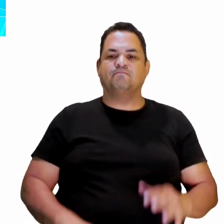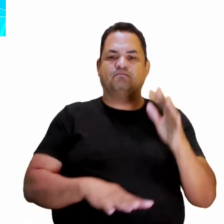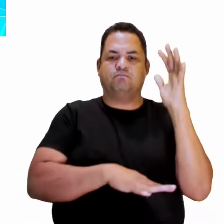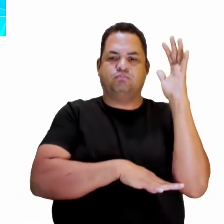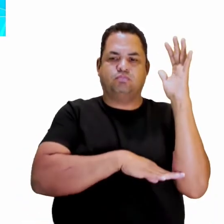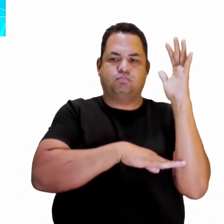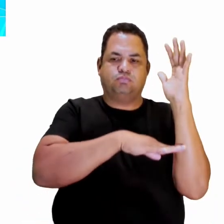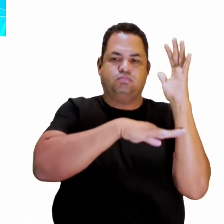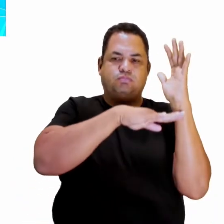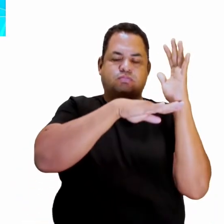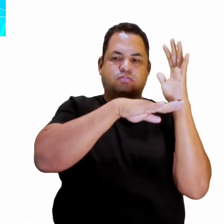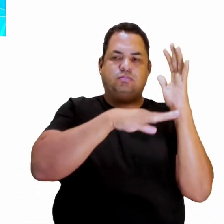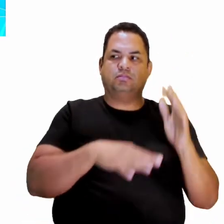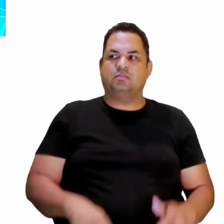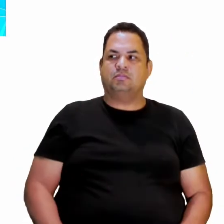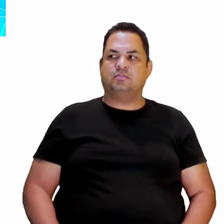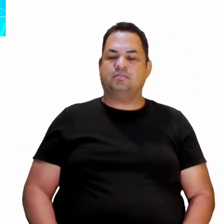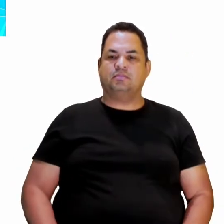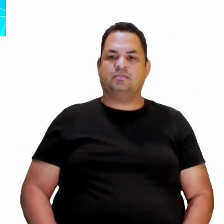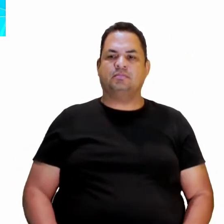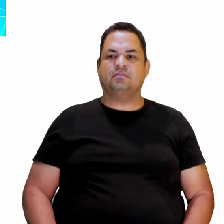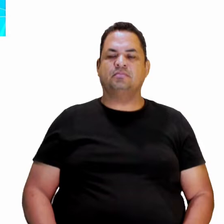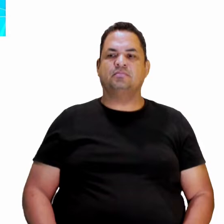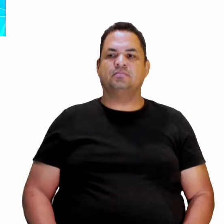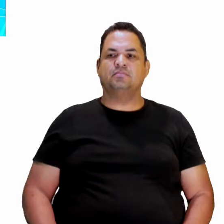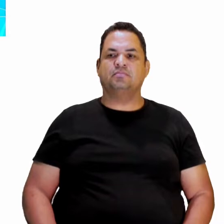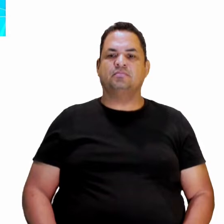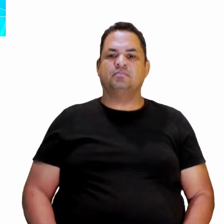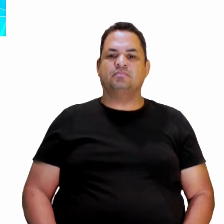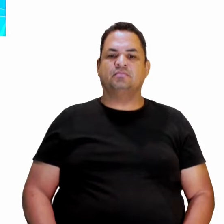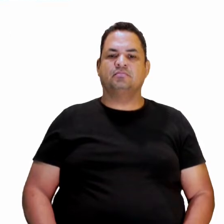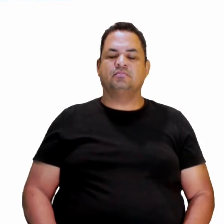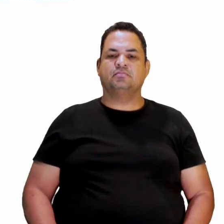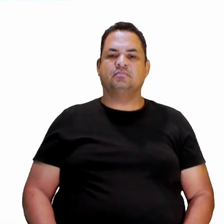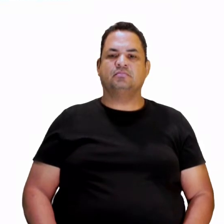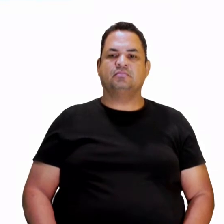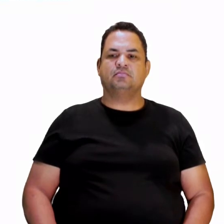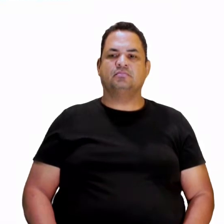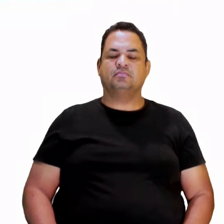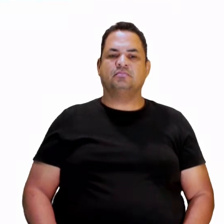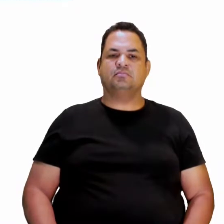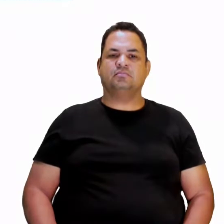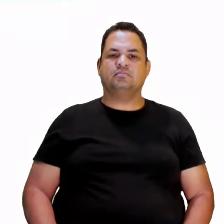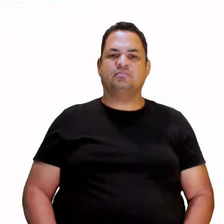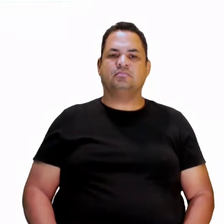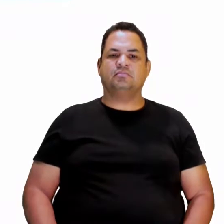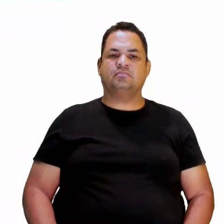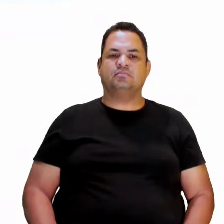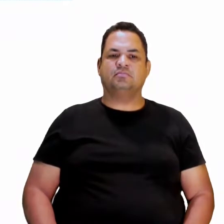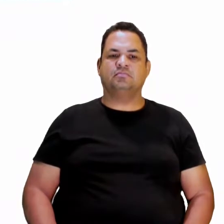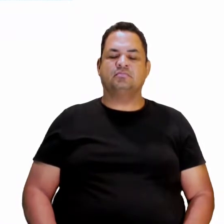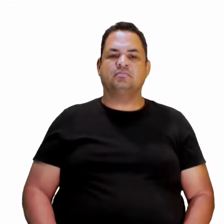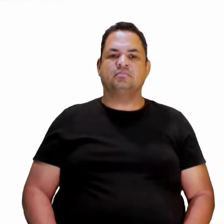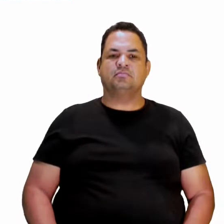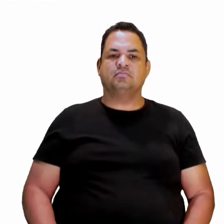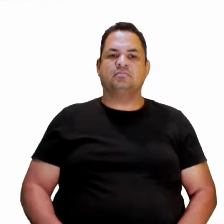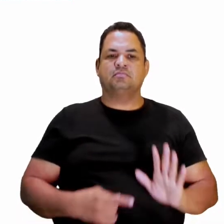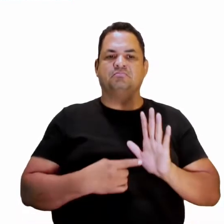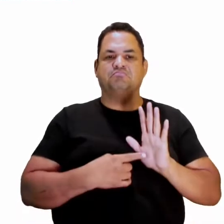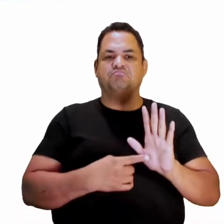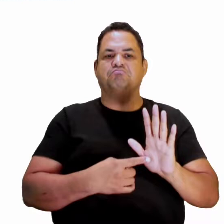enchente, né? Por conta da chuva bem pesada, e temos aí o flood, que é enchente. E a próxima? Já tá aparecendo aqui